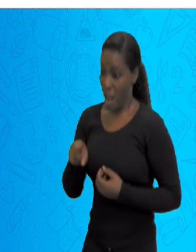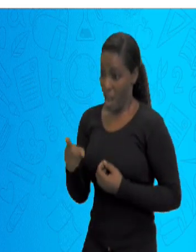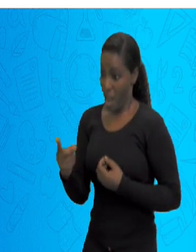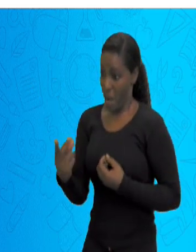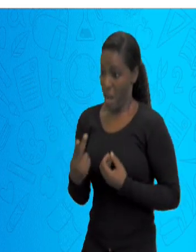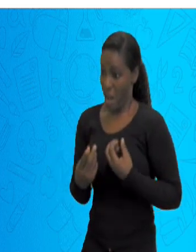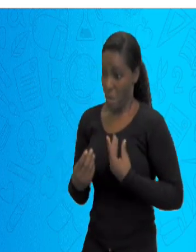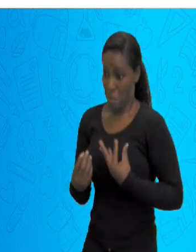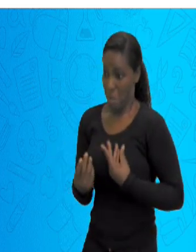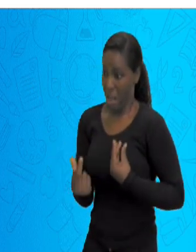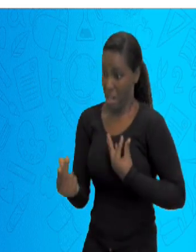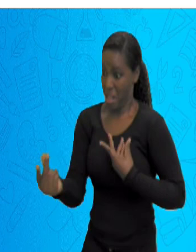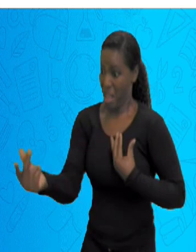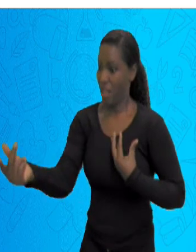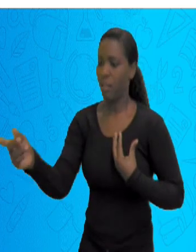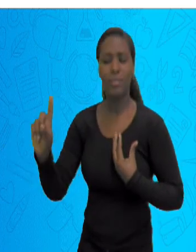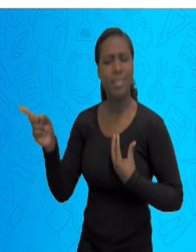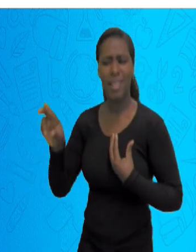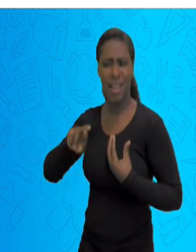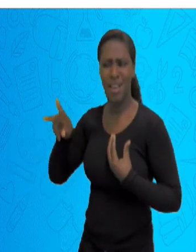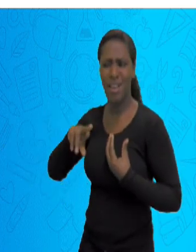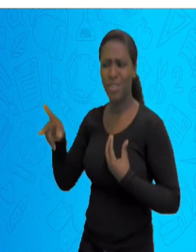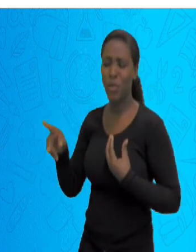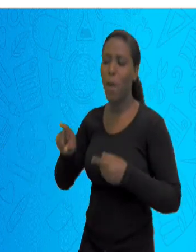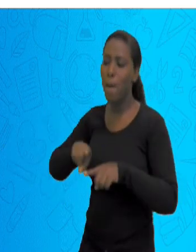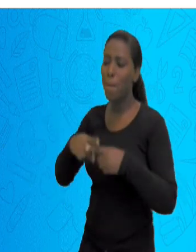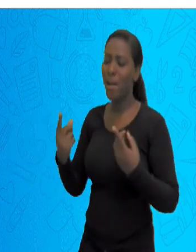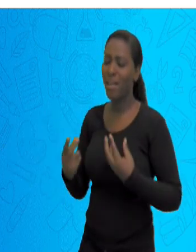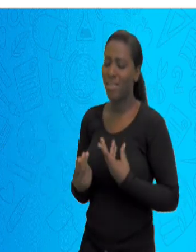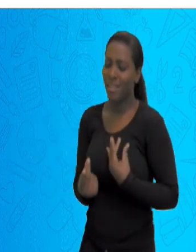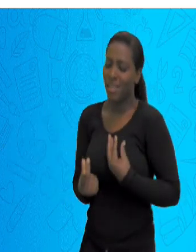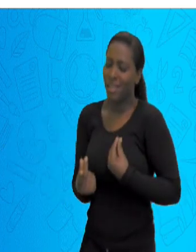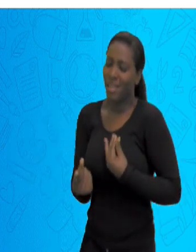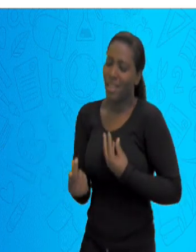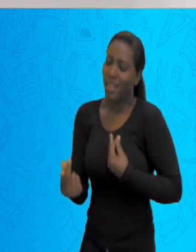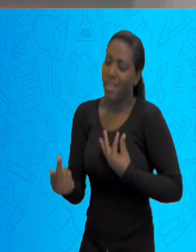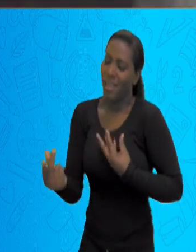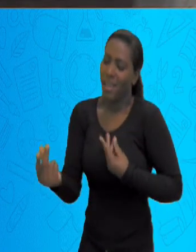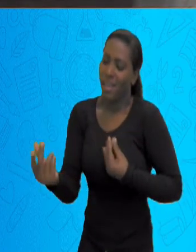que seja infinito enquanto dure.